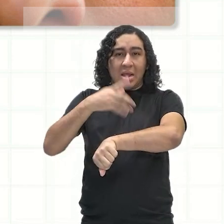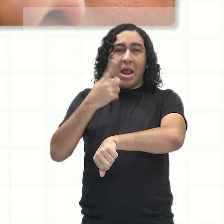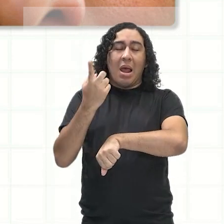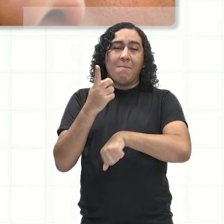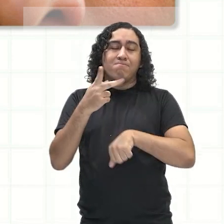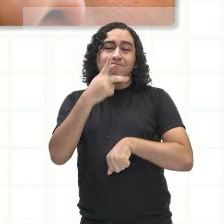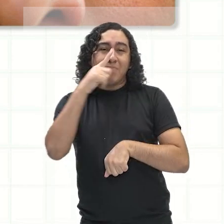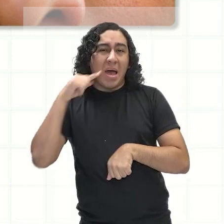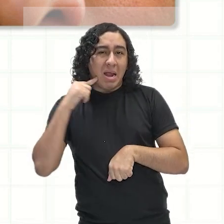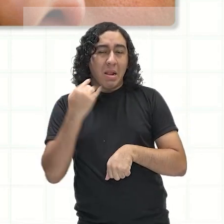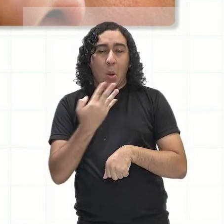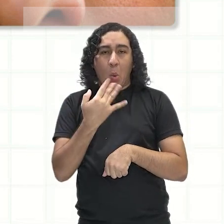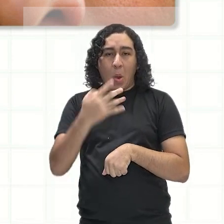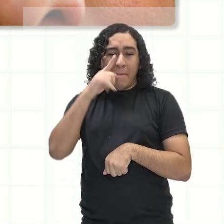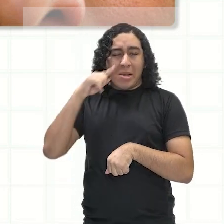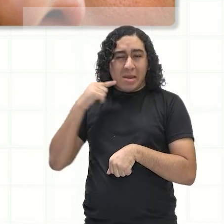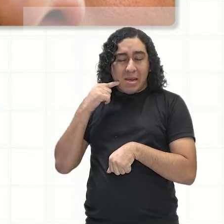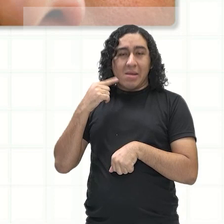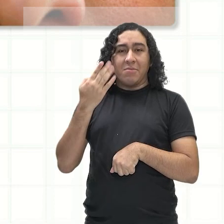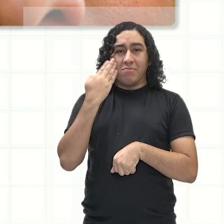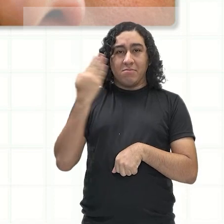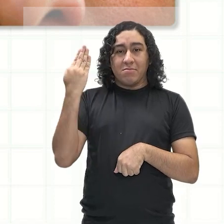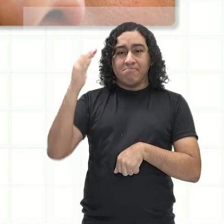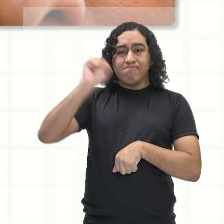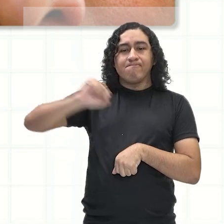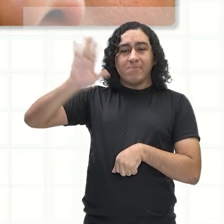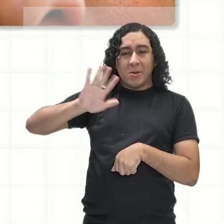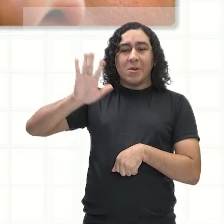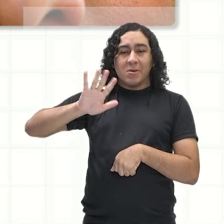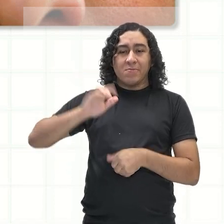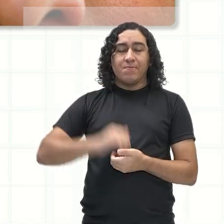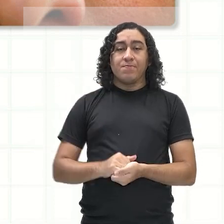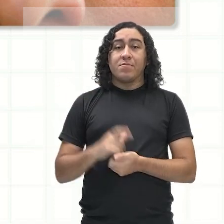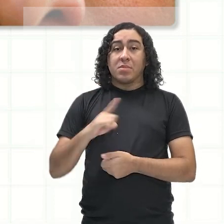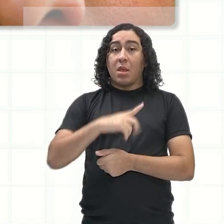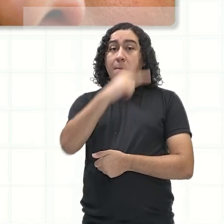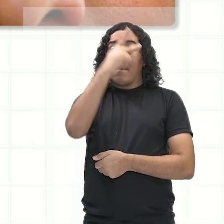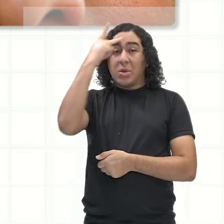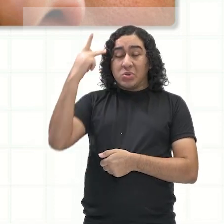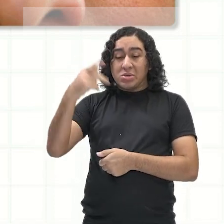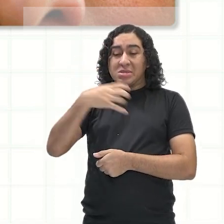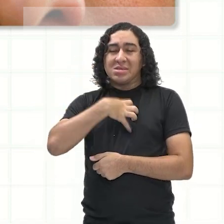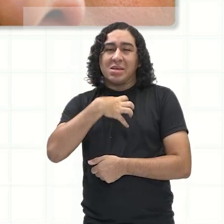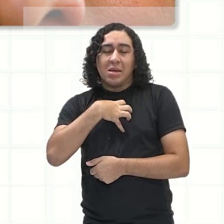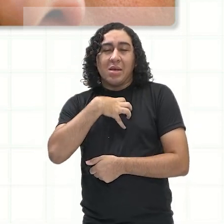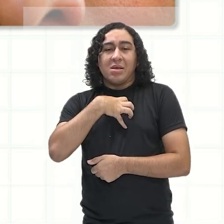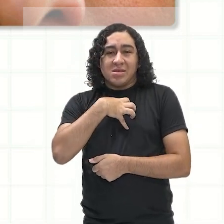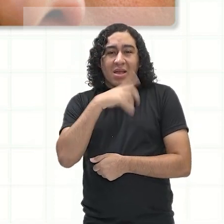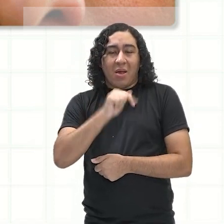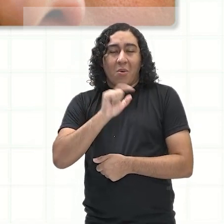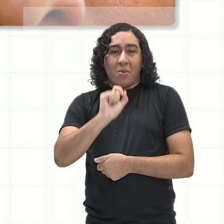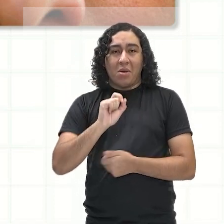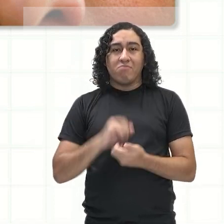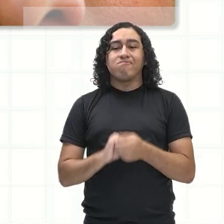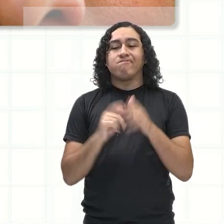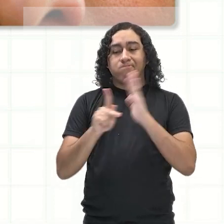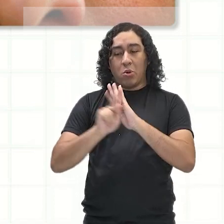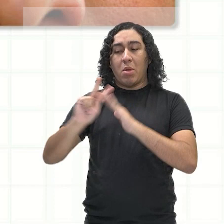nessa imagem, né? A pessoa ali com um sintoma, né? Com um sinal ali de uma